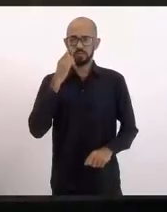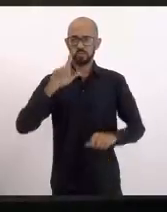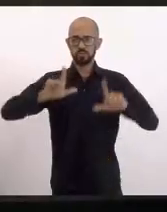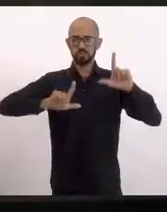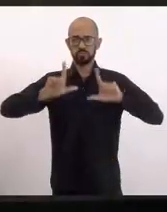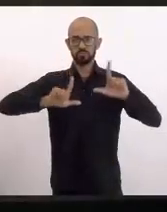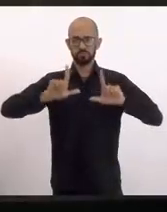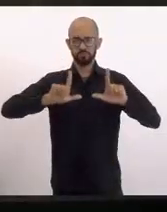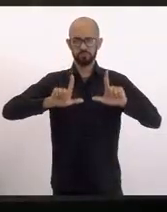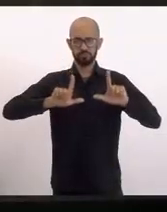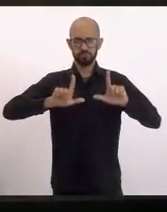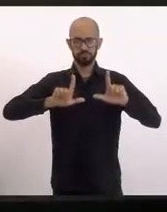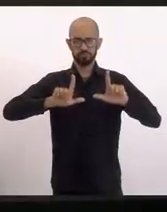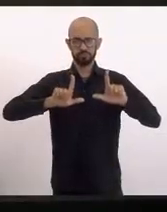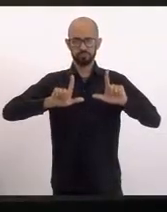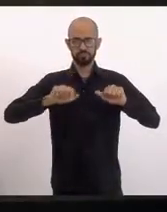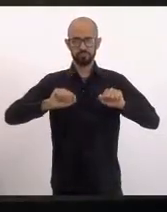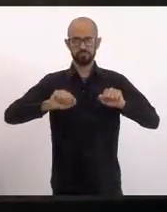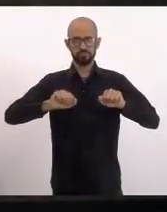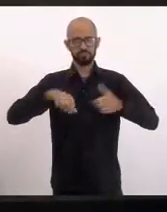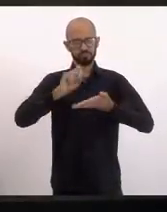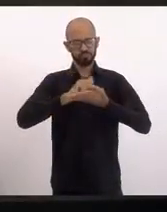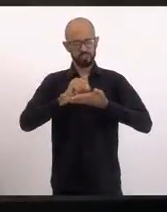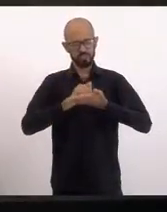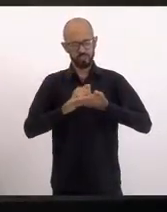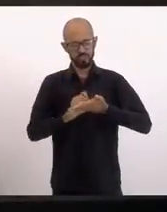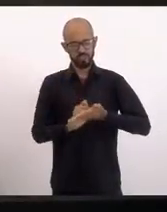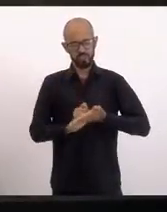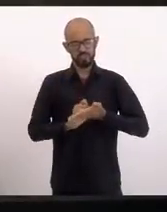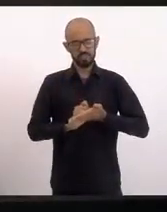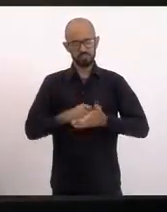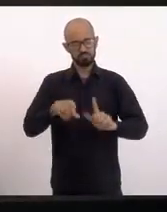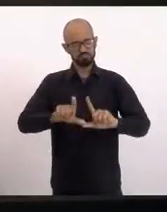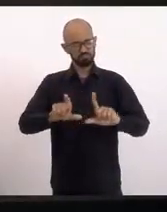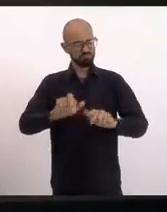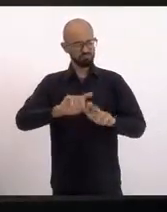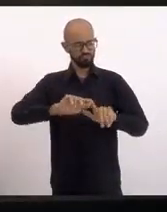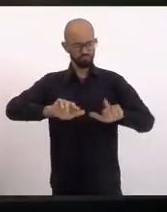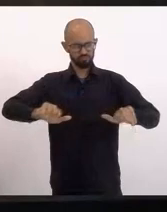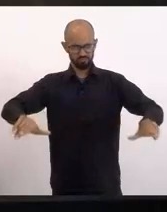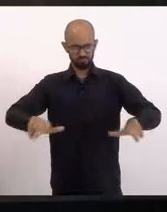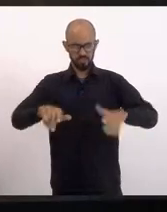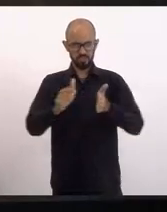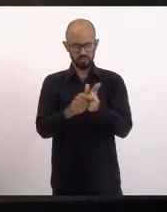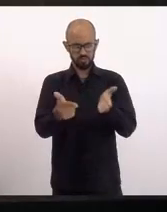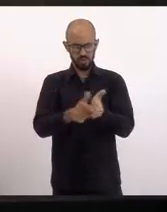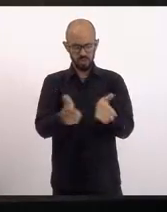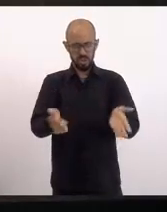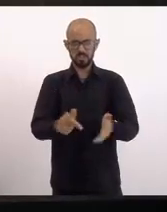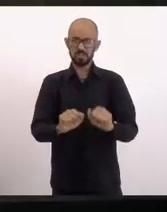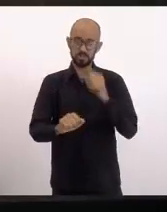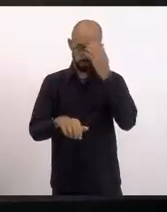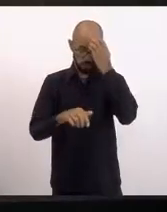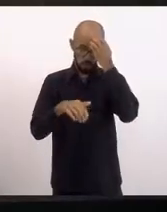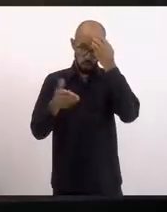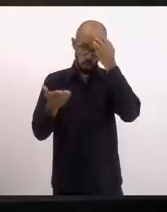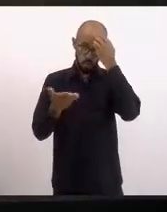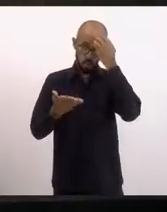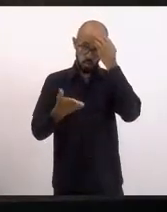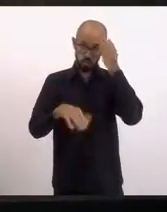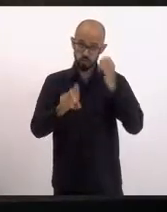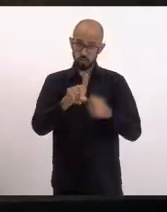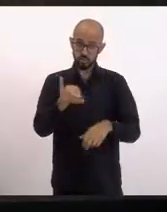escrita, falada, televisada, dizer que hoje é um dia muito especial para